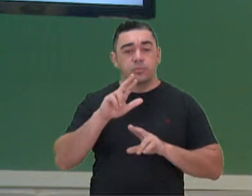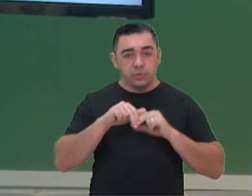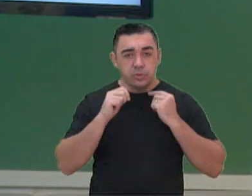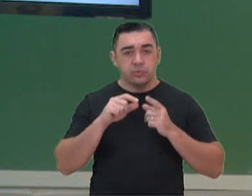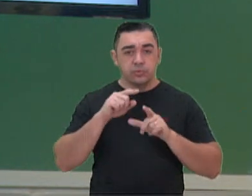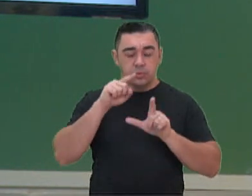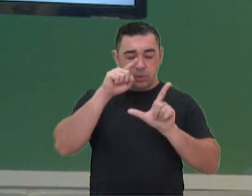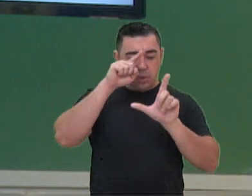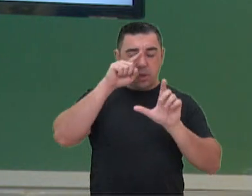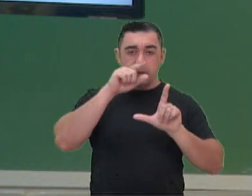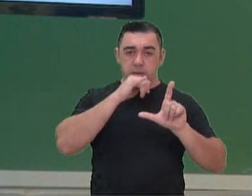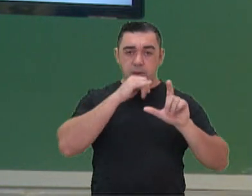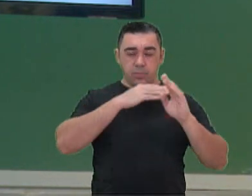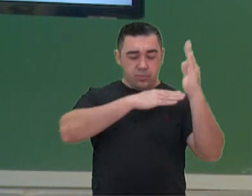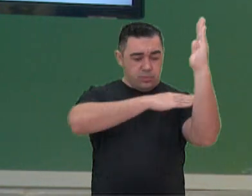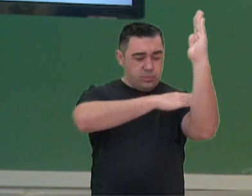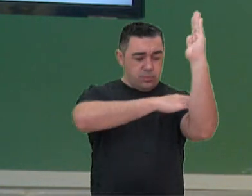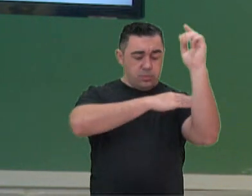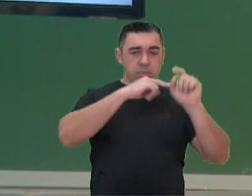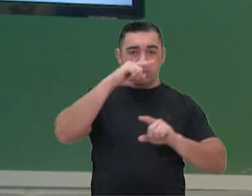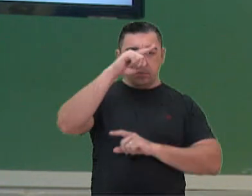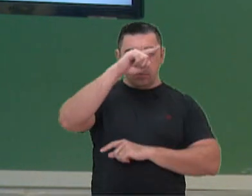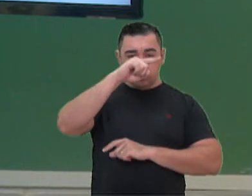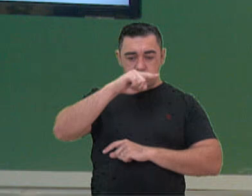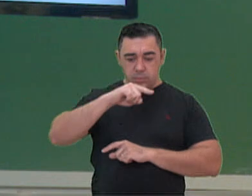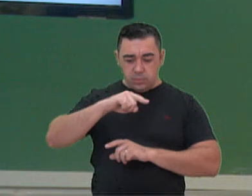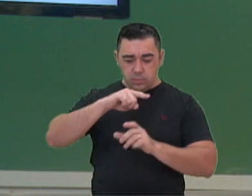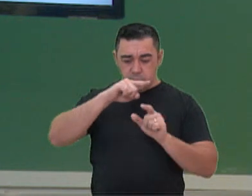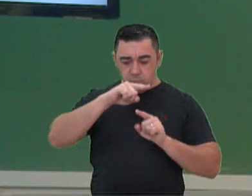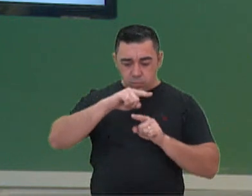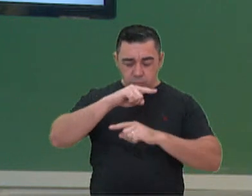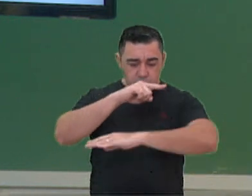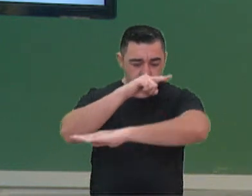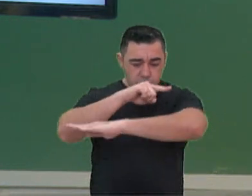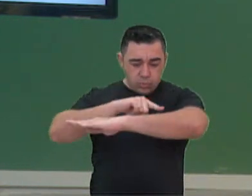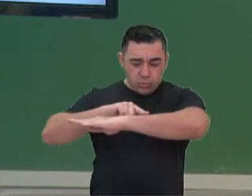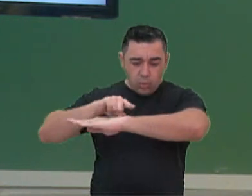volta. Se você pensar nisso, a